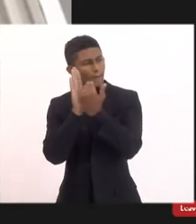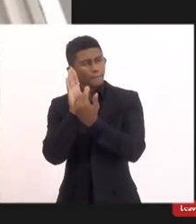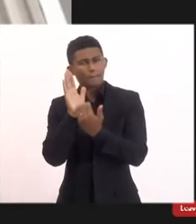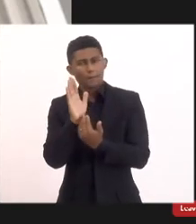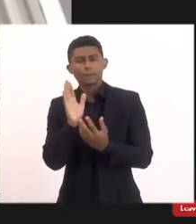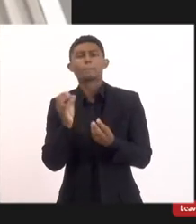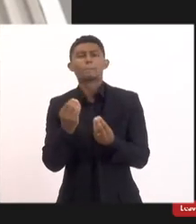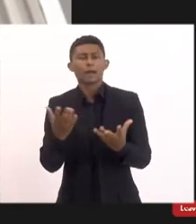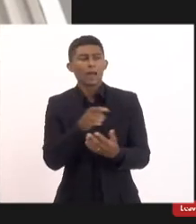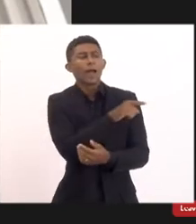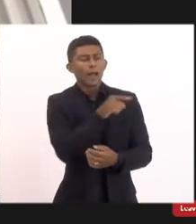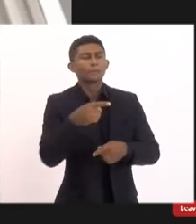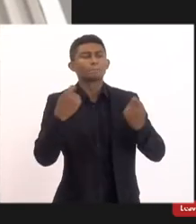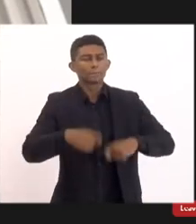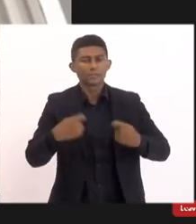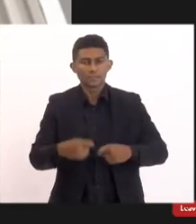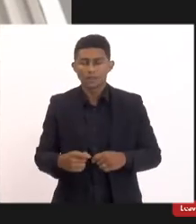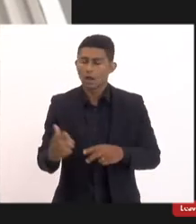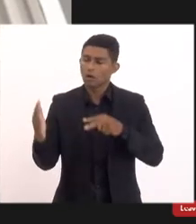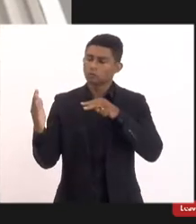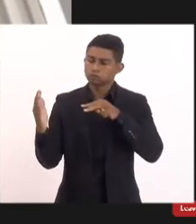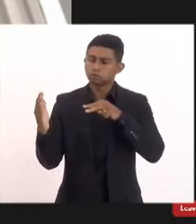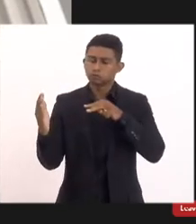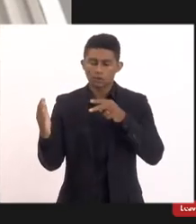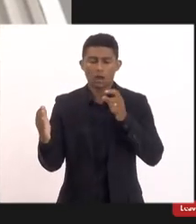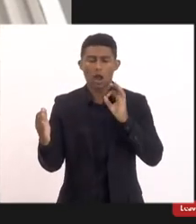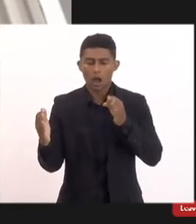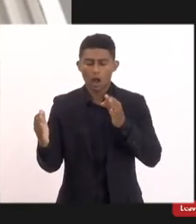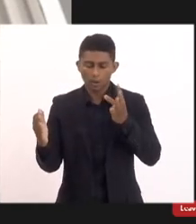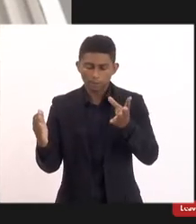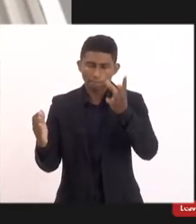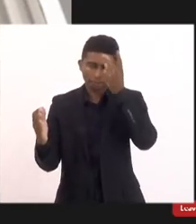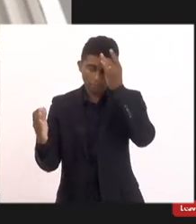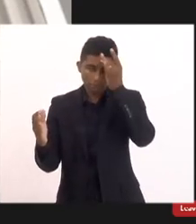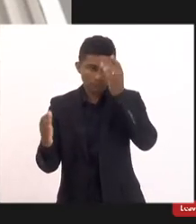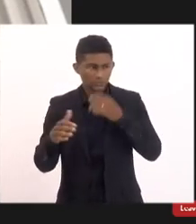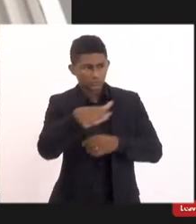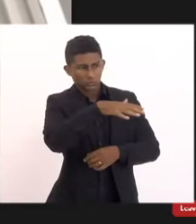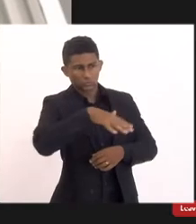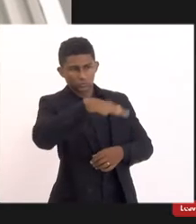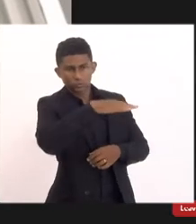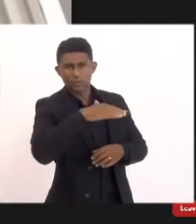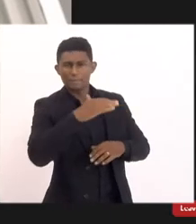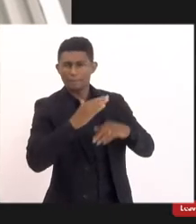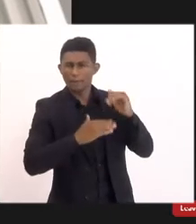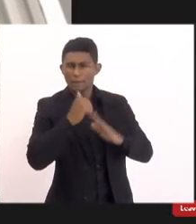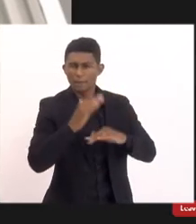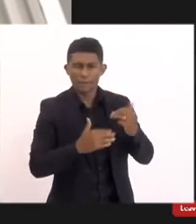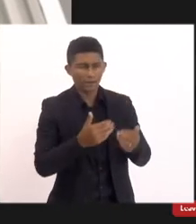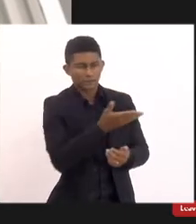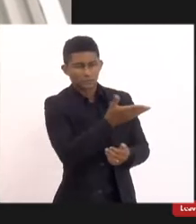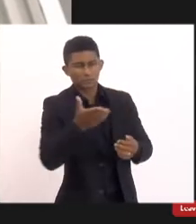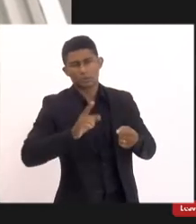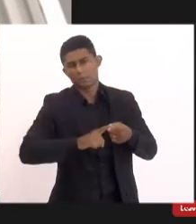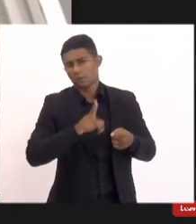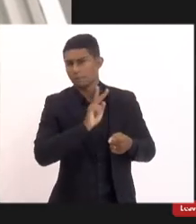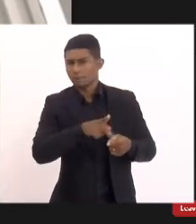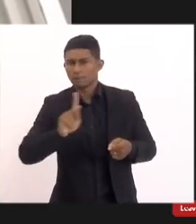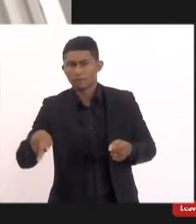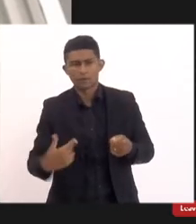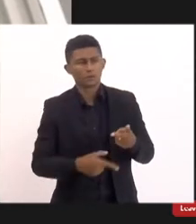conhecimento desses protocolos pelos profissionais e tanto os professores quanto dos